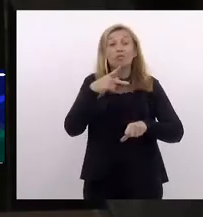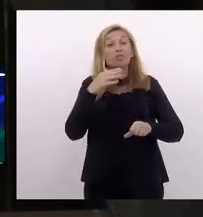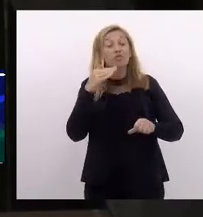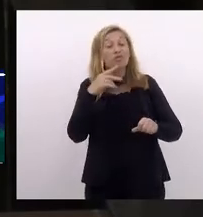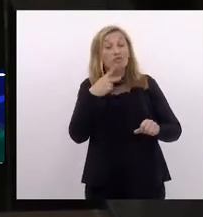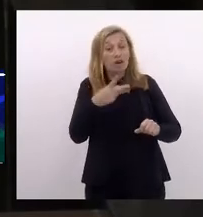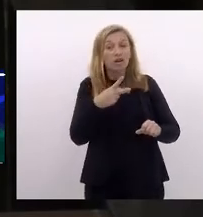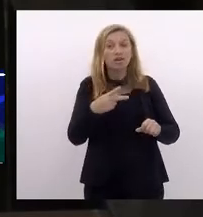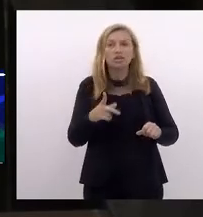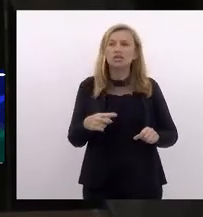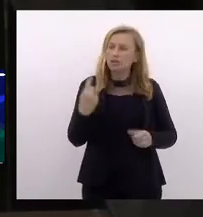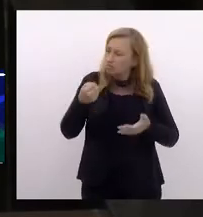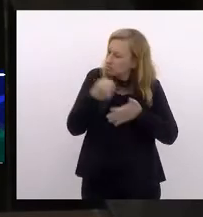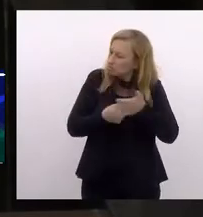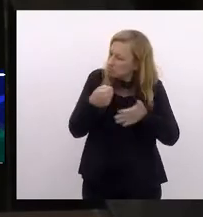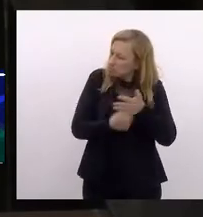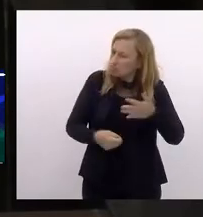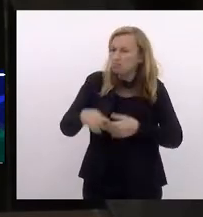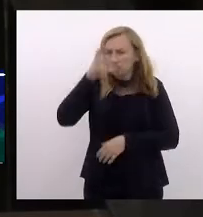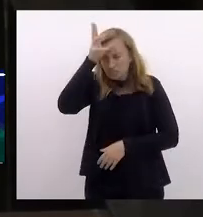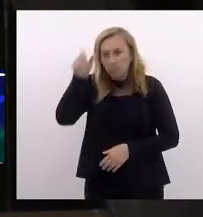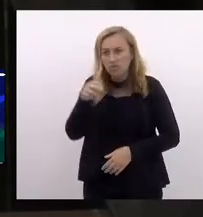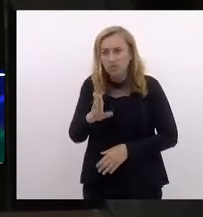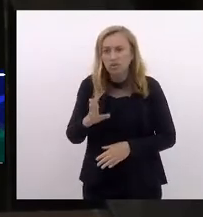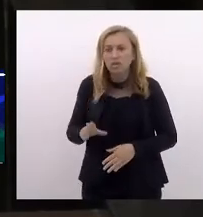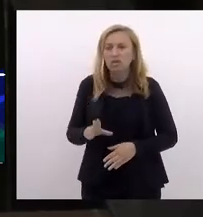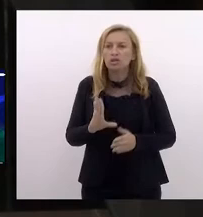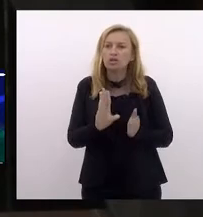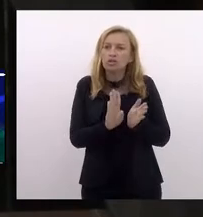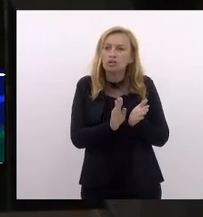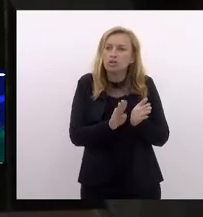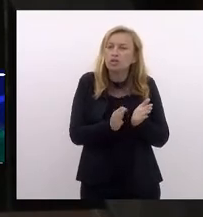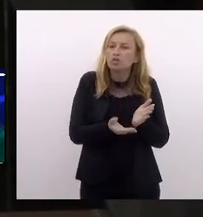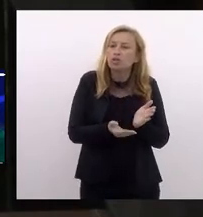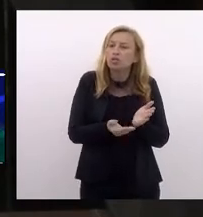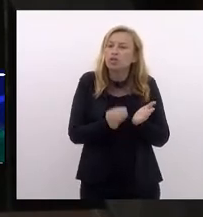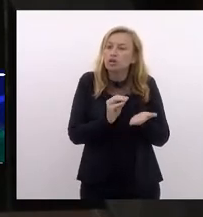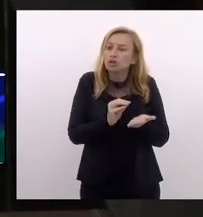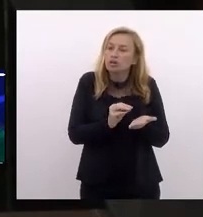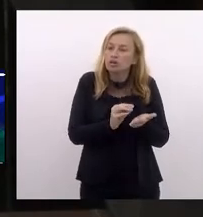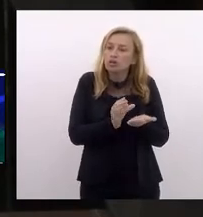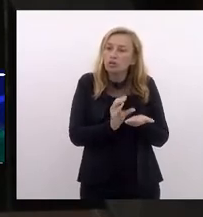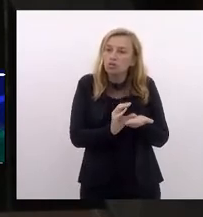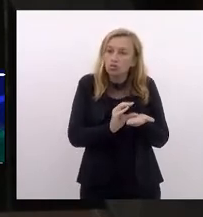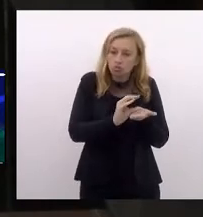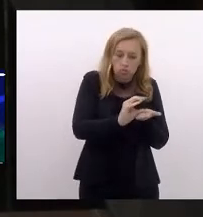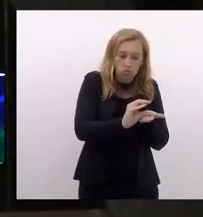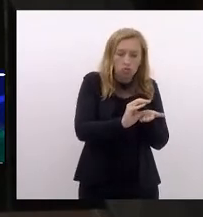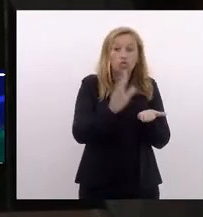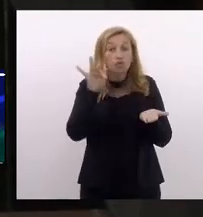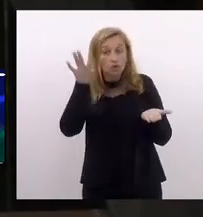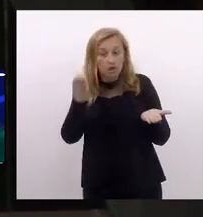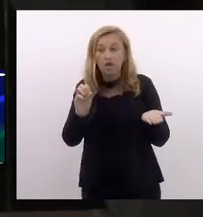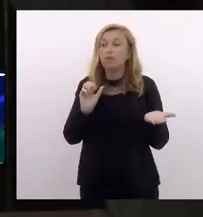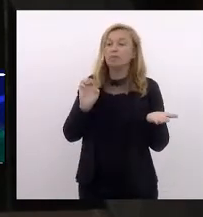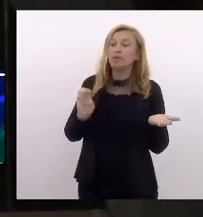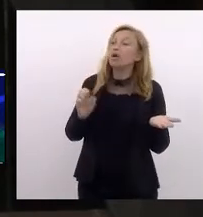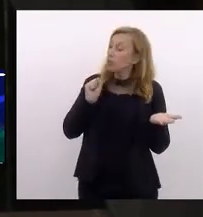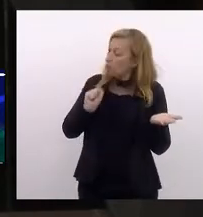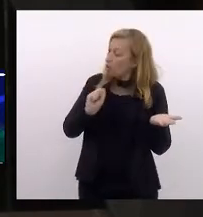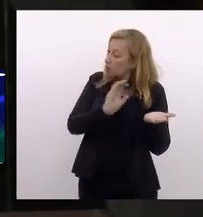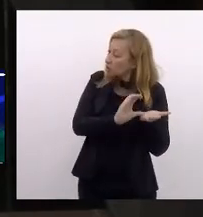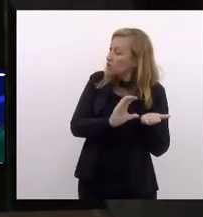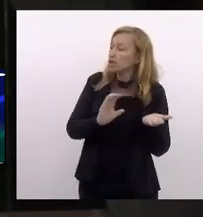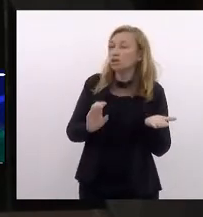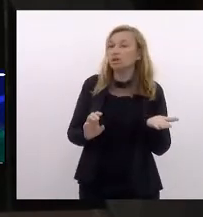determina que nós estamos lutando te ajudo porque as sobras do fundeb esse ano possam virar um bônus Deputado Eurico Júnior